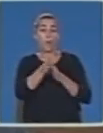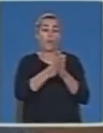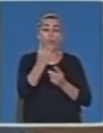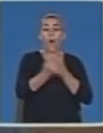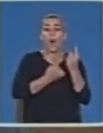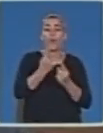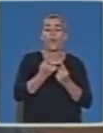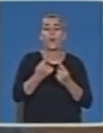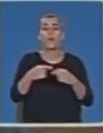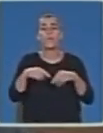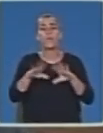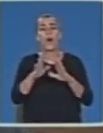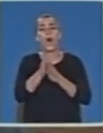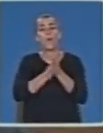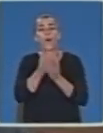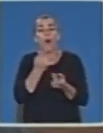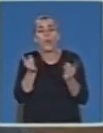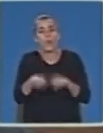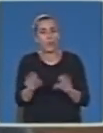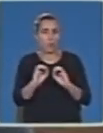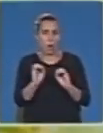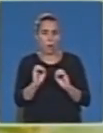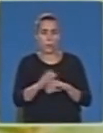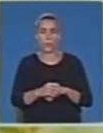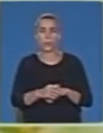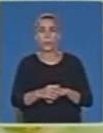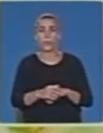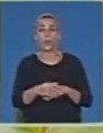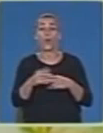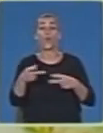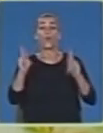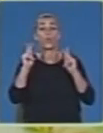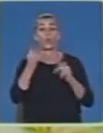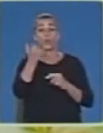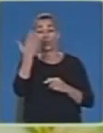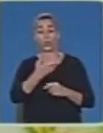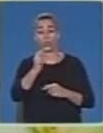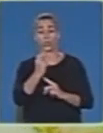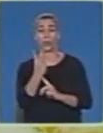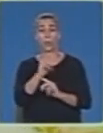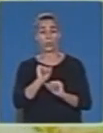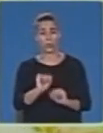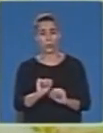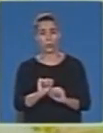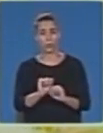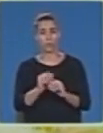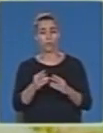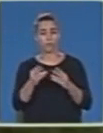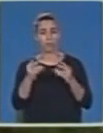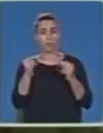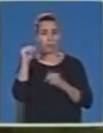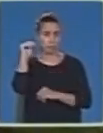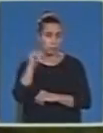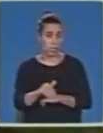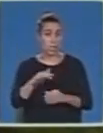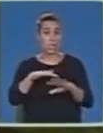mas não tem a reaproveitamento agrícola. Segundo o Livre, 2/3 das espécies endémicas estão em declínio acentuado e a